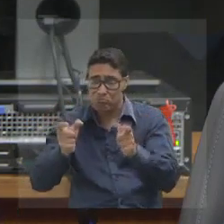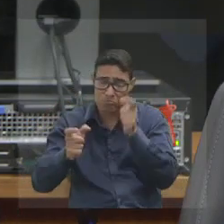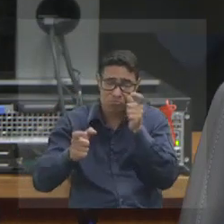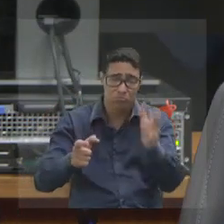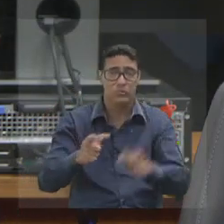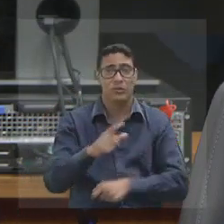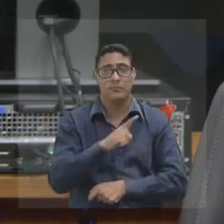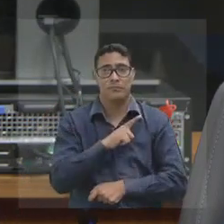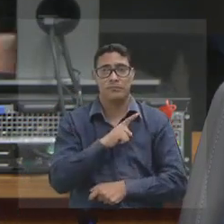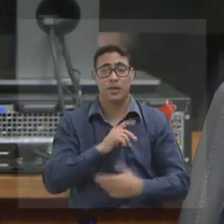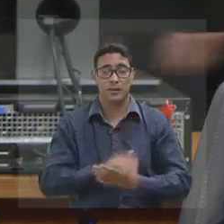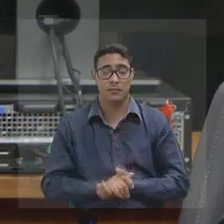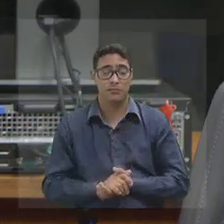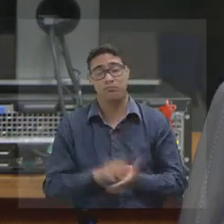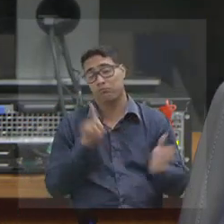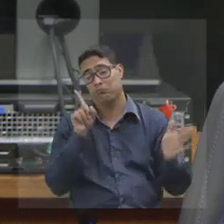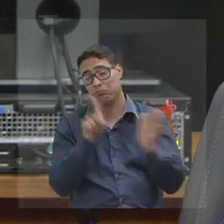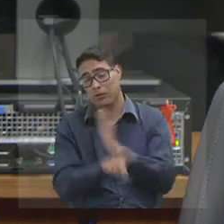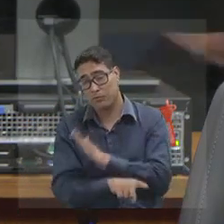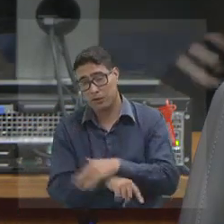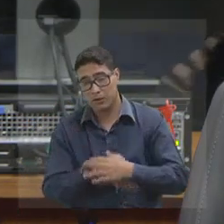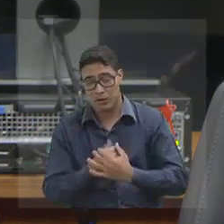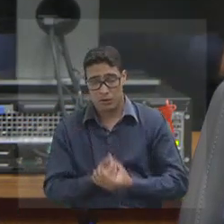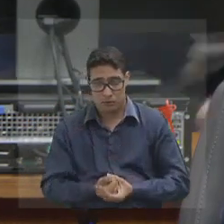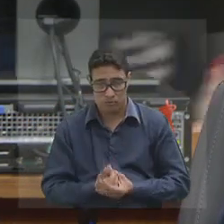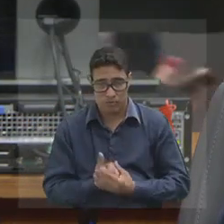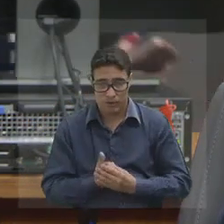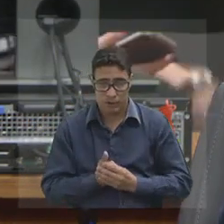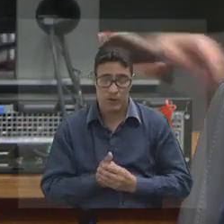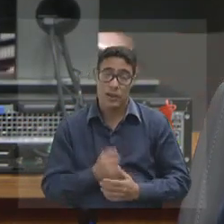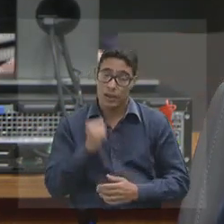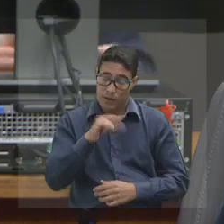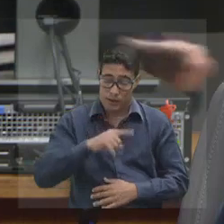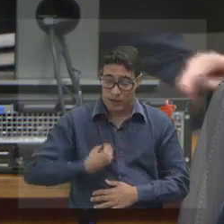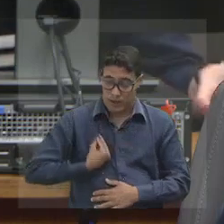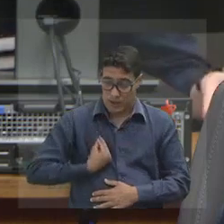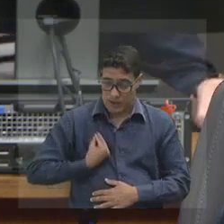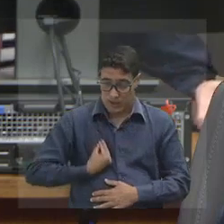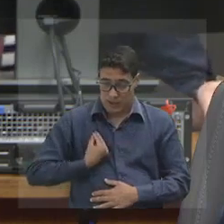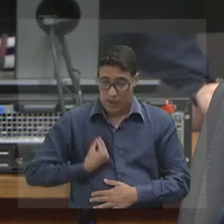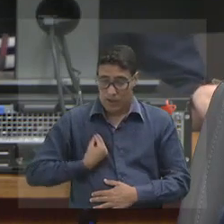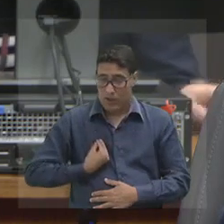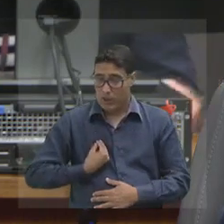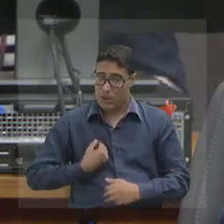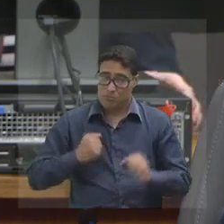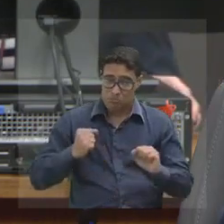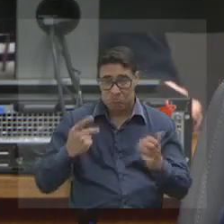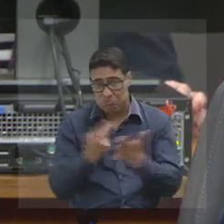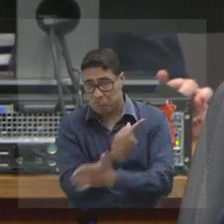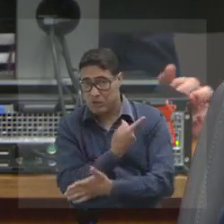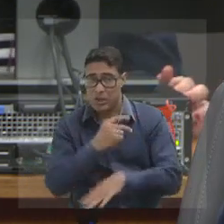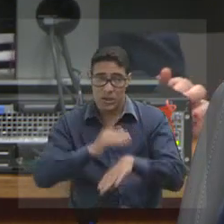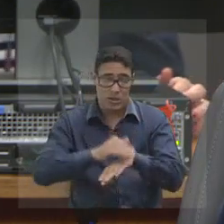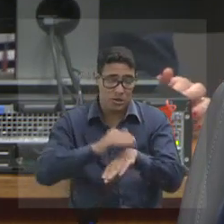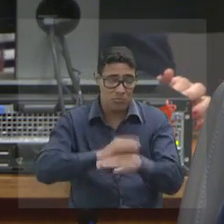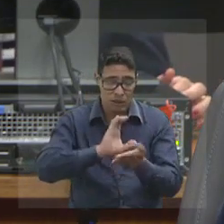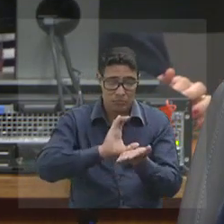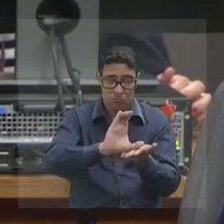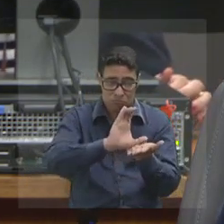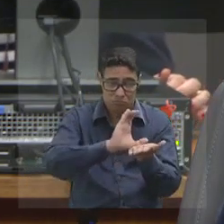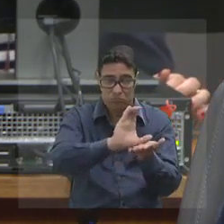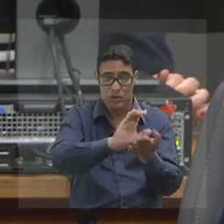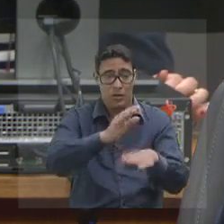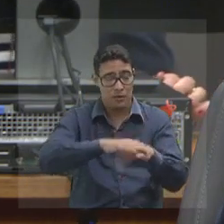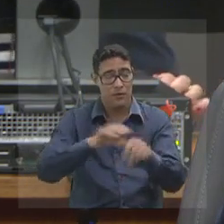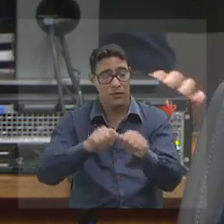é se existe perspectiva de mais recursos para investimento na questão da coleta